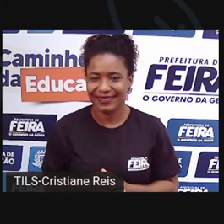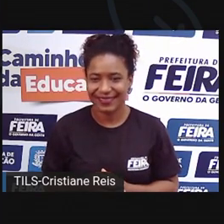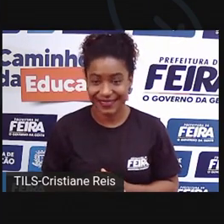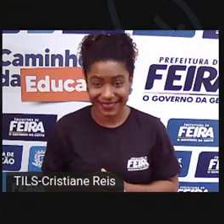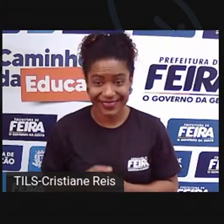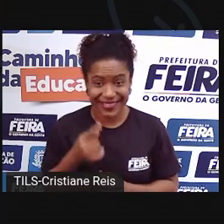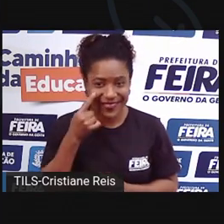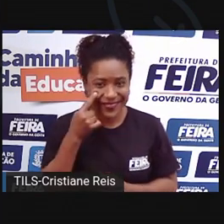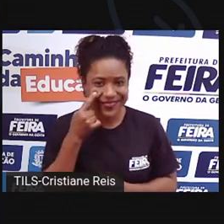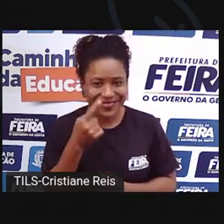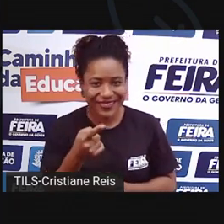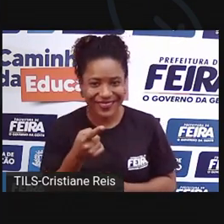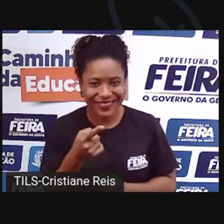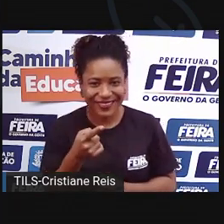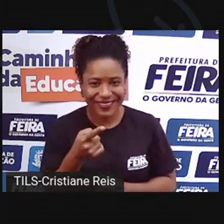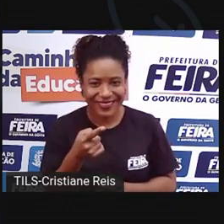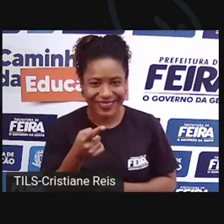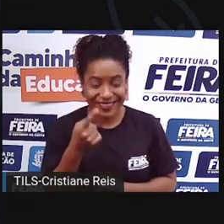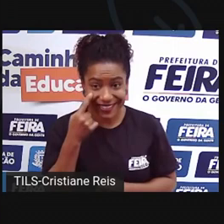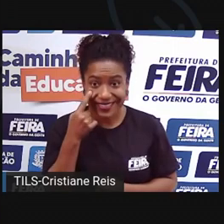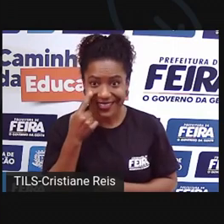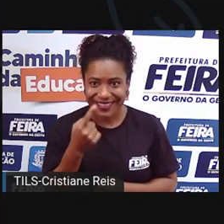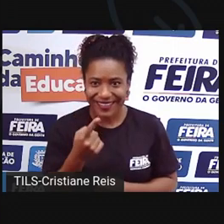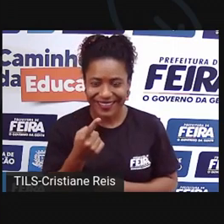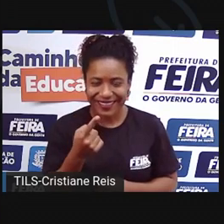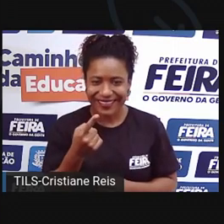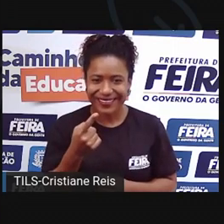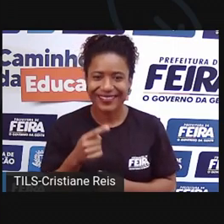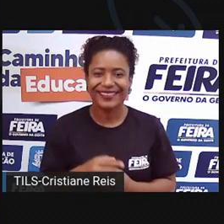Estão vendo como o meu tá ficando?